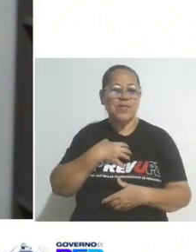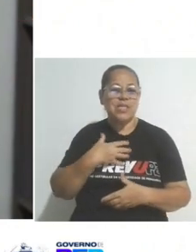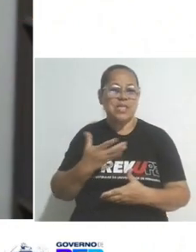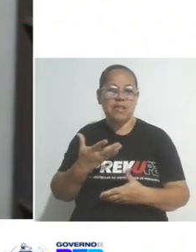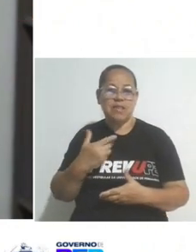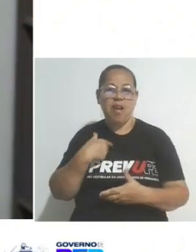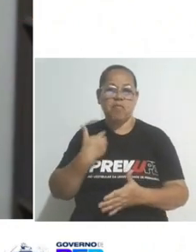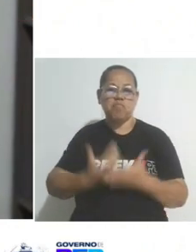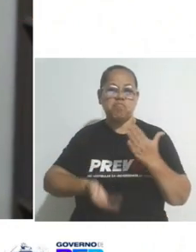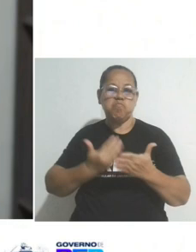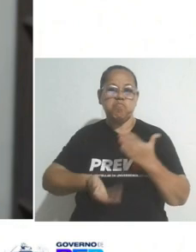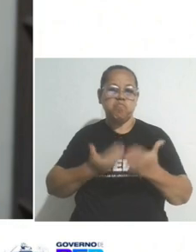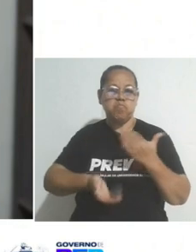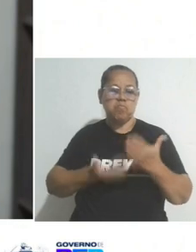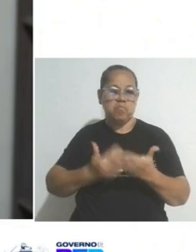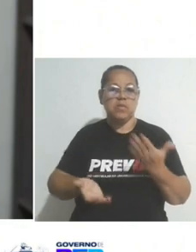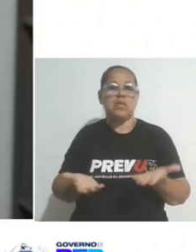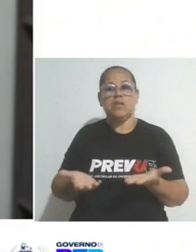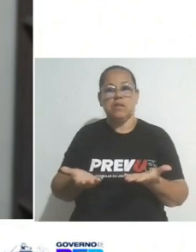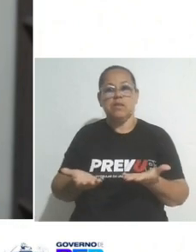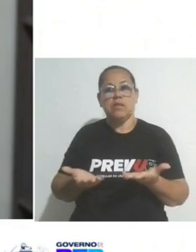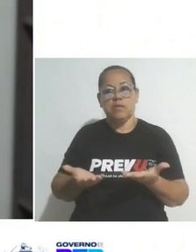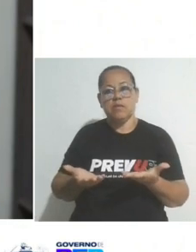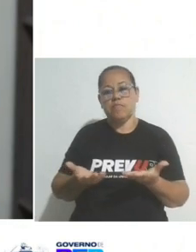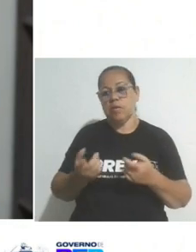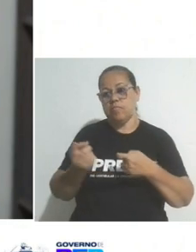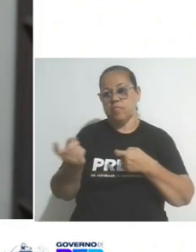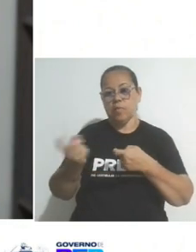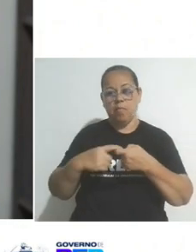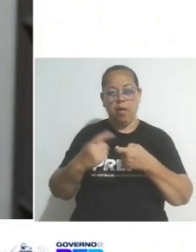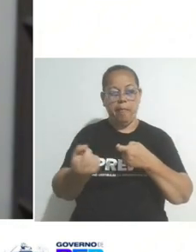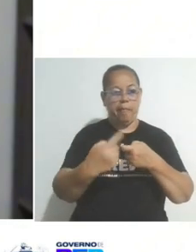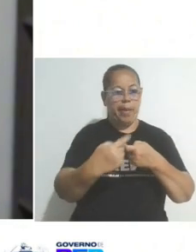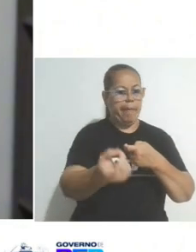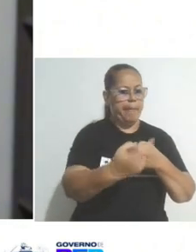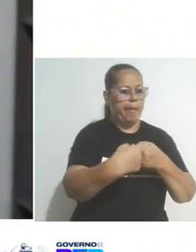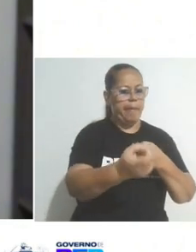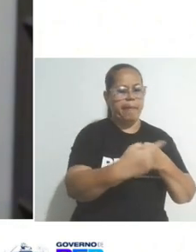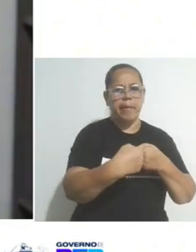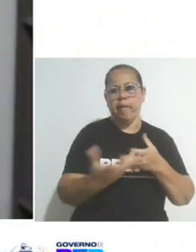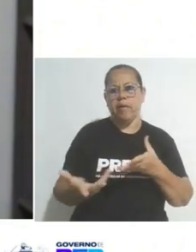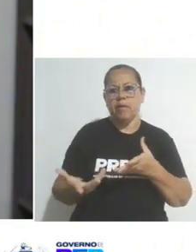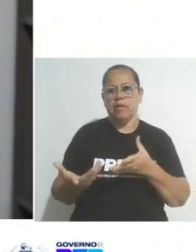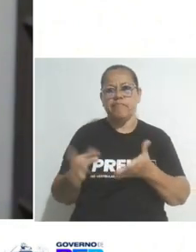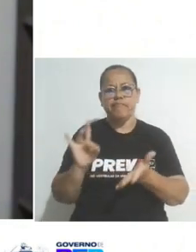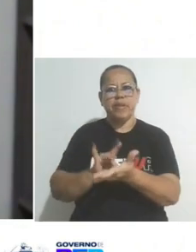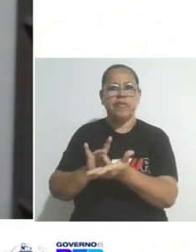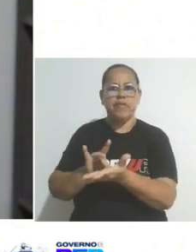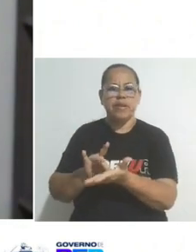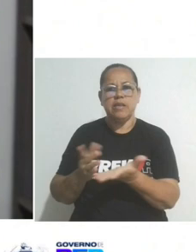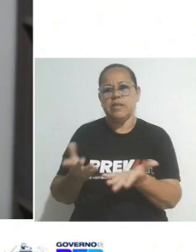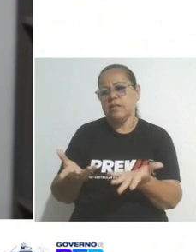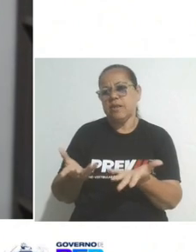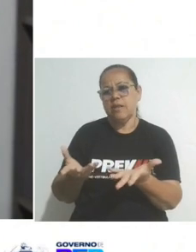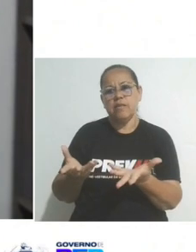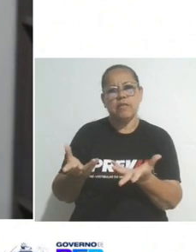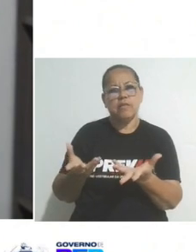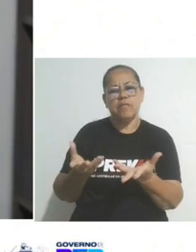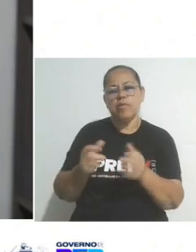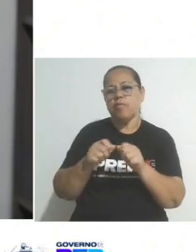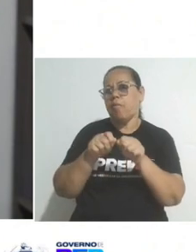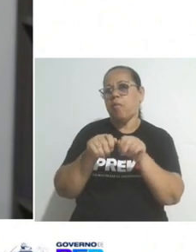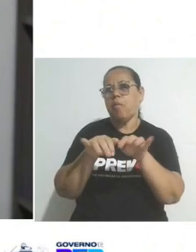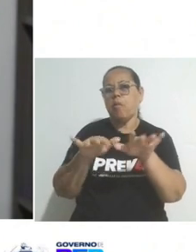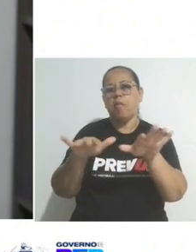como um fracassado então esses contatos na verdade eles difundem a